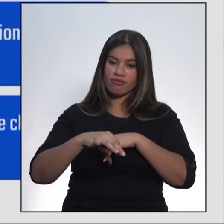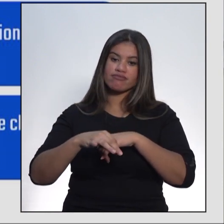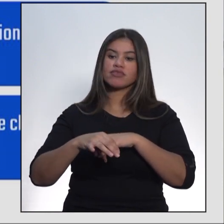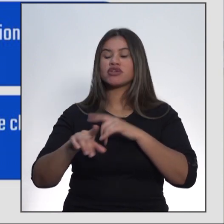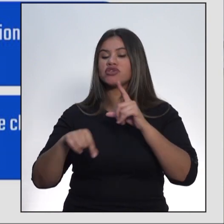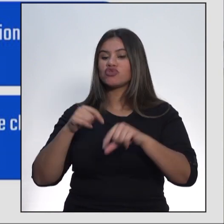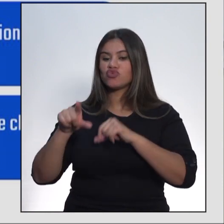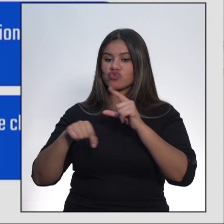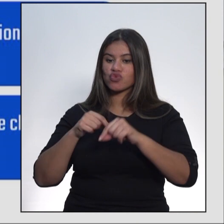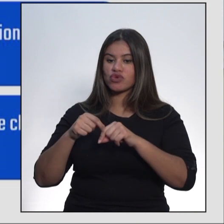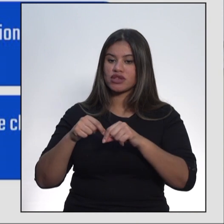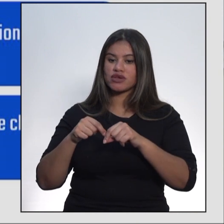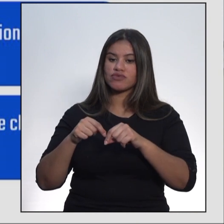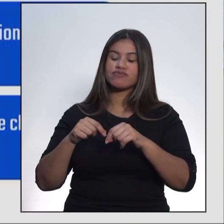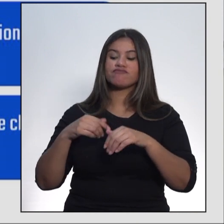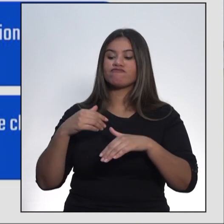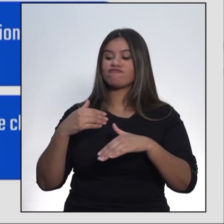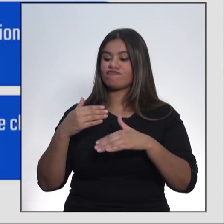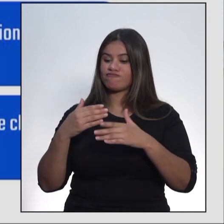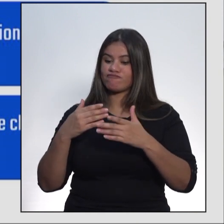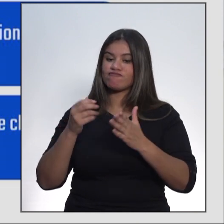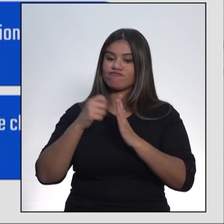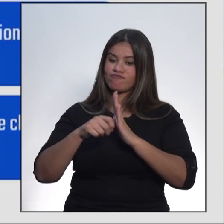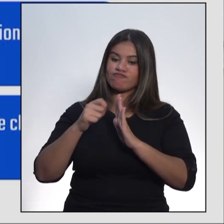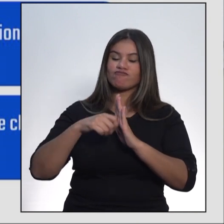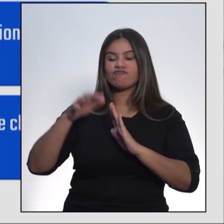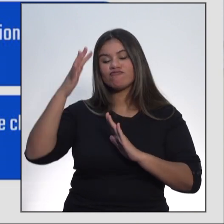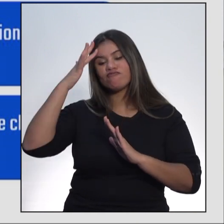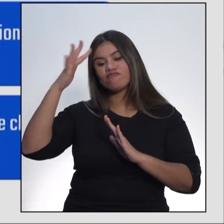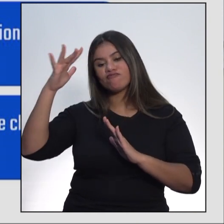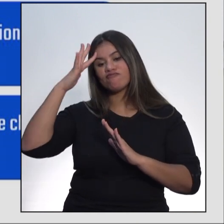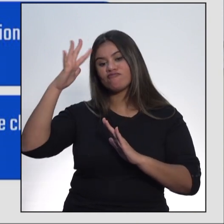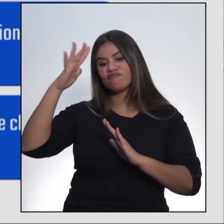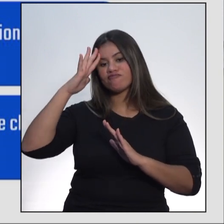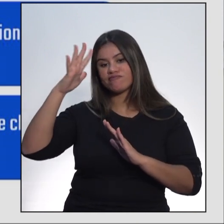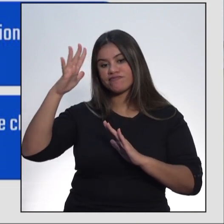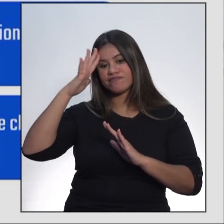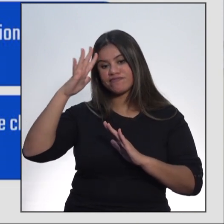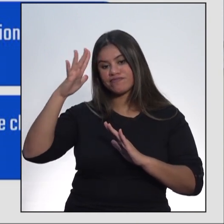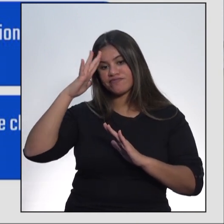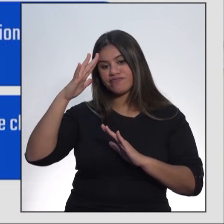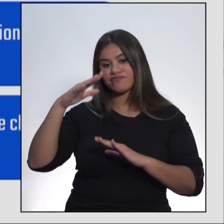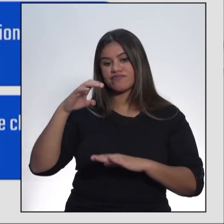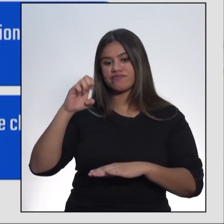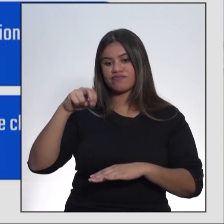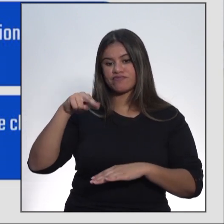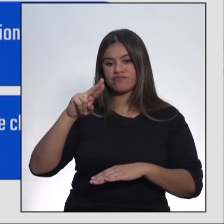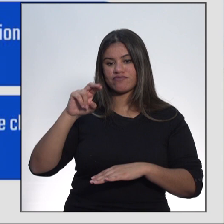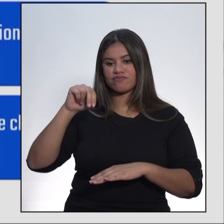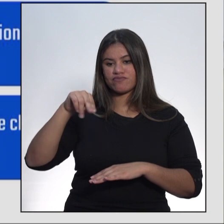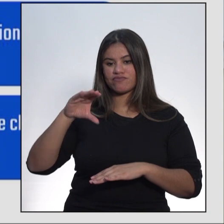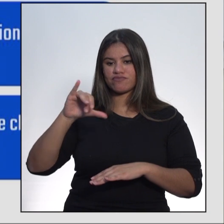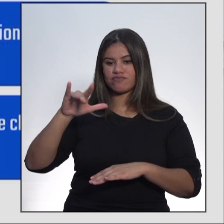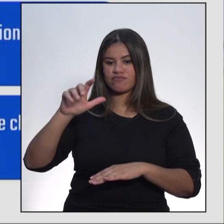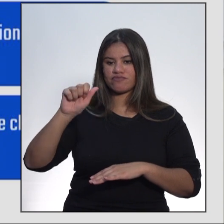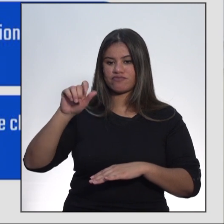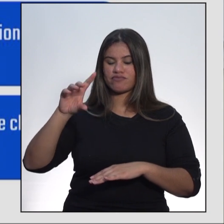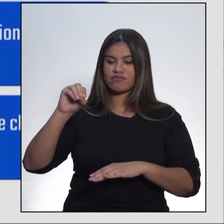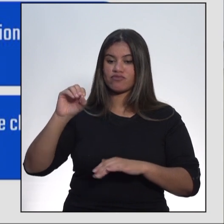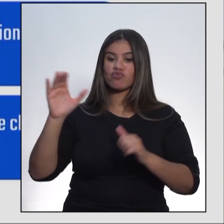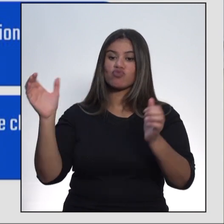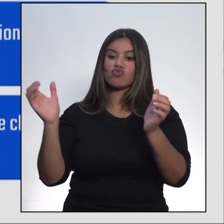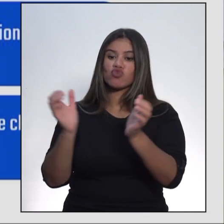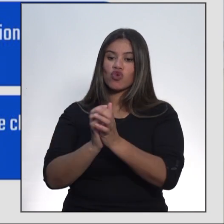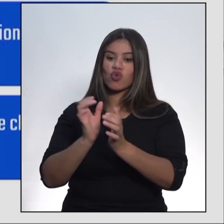então desenvolva-os. Pense num enunciado, pense num conjunto de